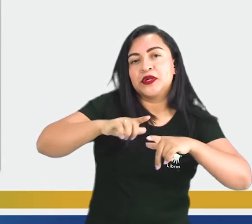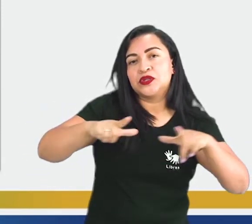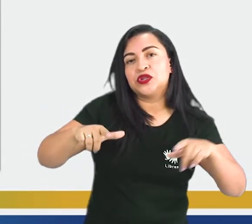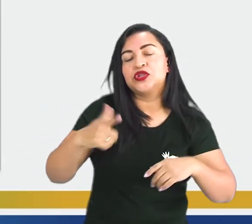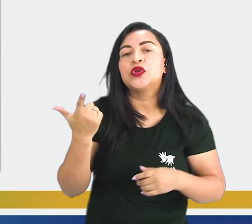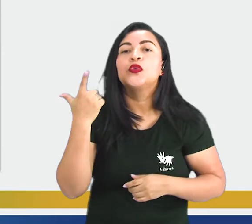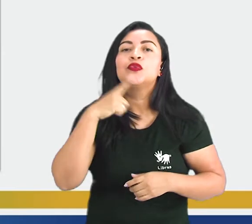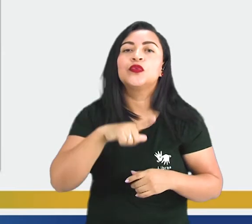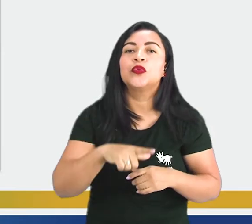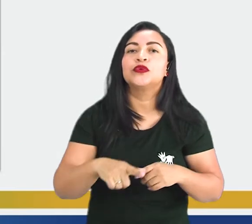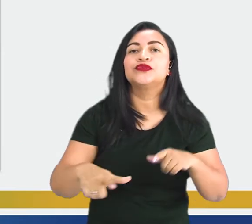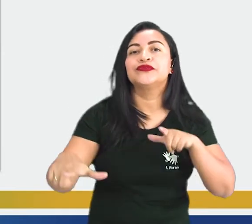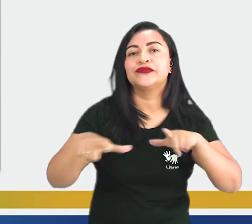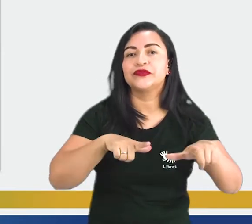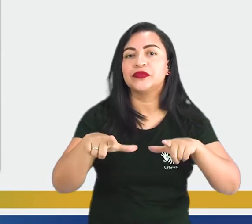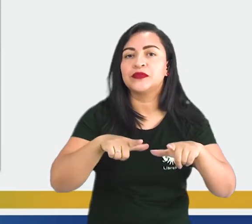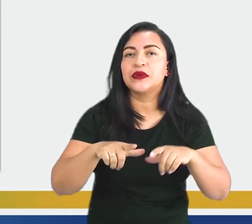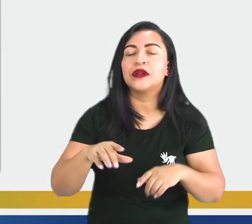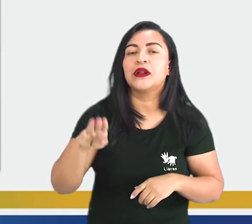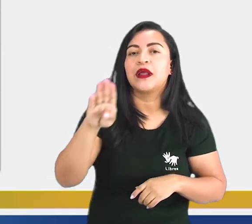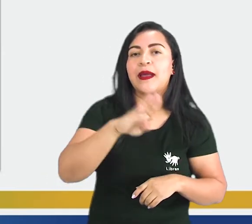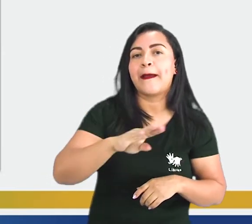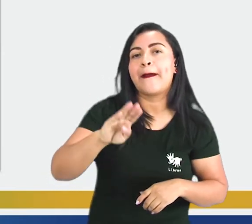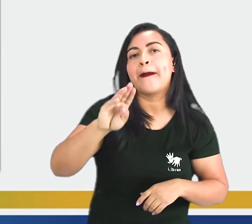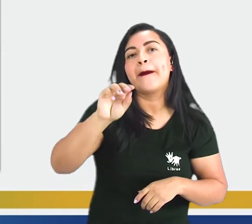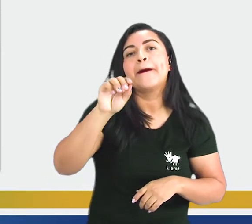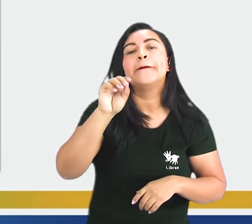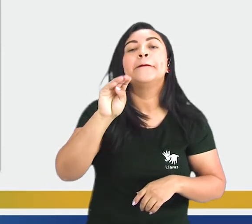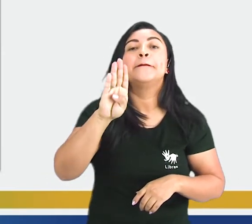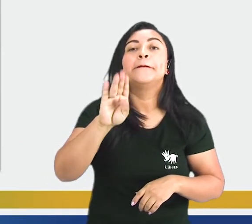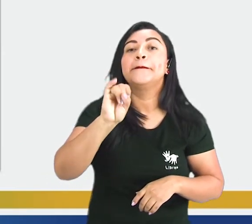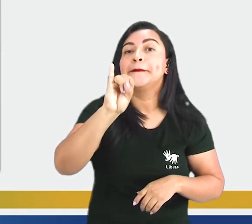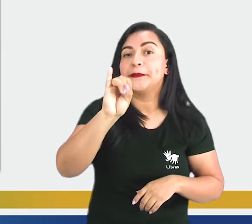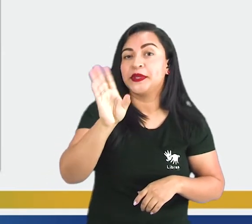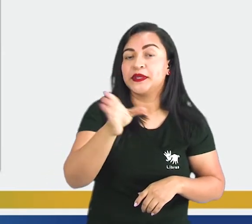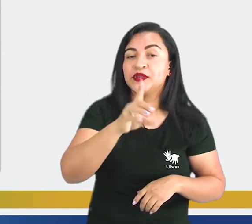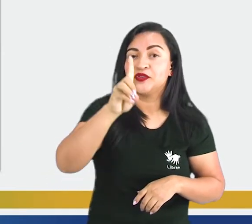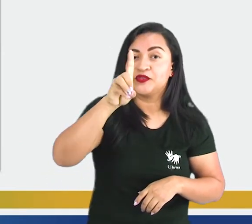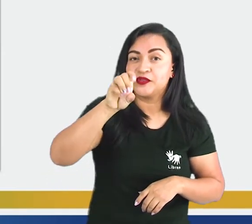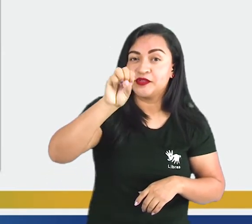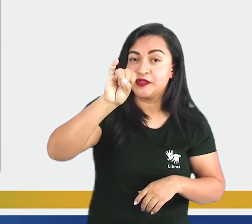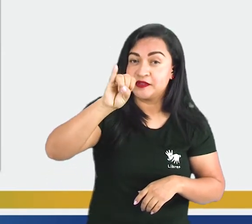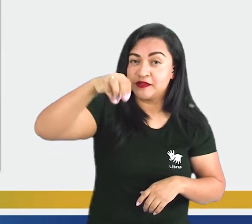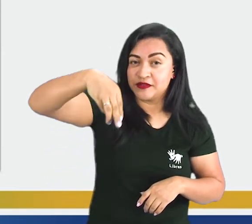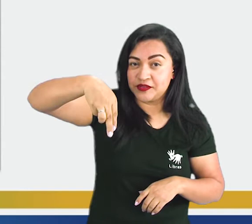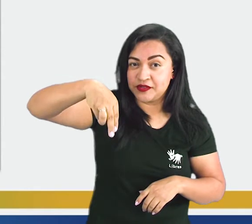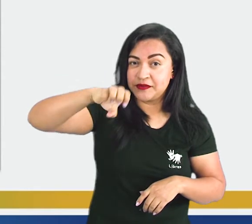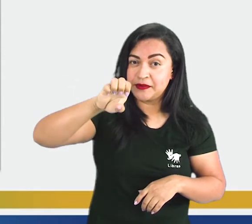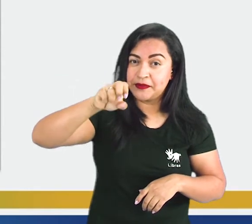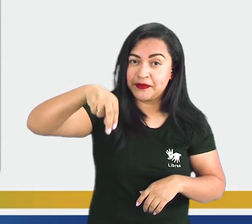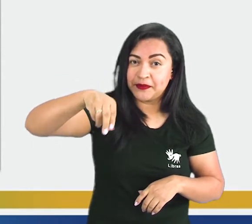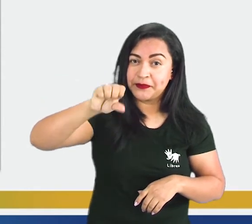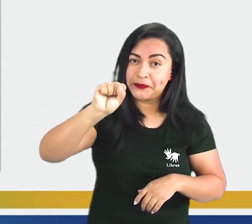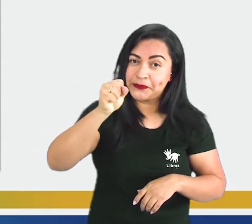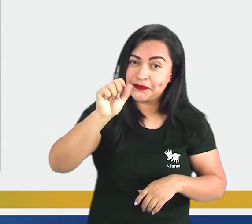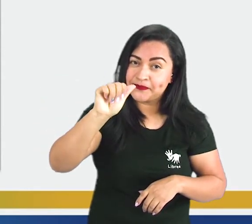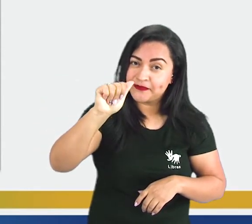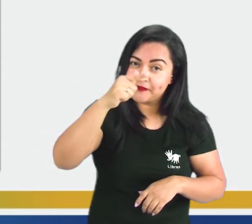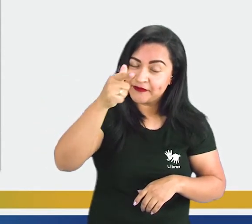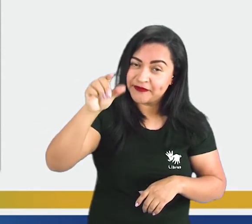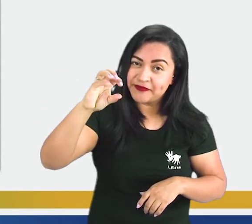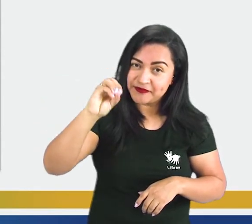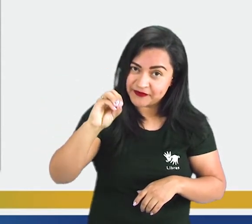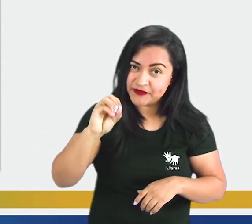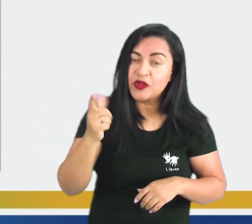com 2 dimensões, né, que a gente pode até chamar de largura e comprimento, né, como queiram chamar, então a unidade